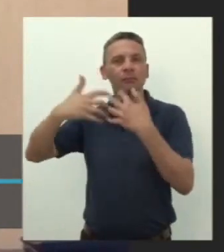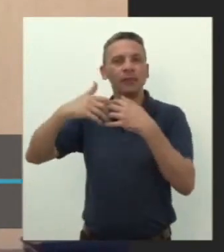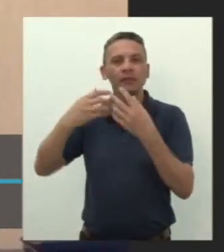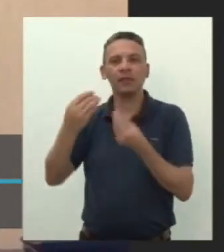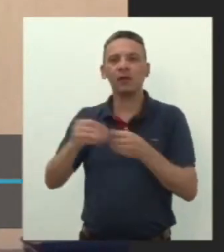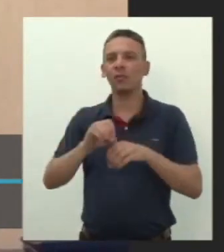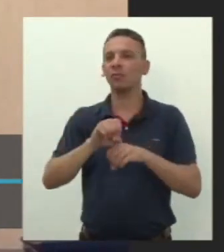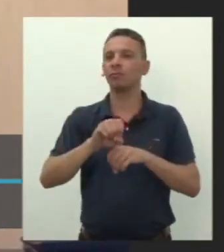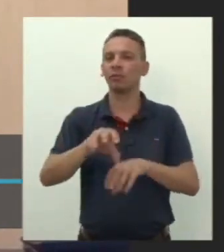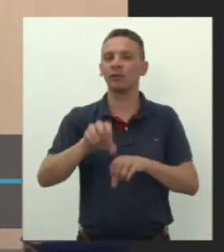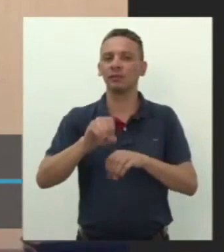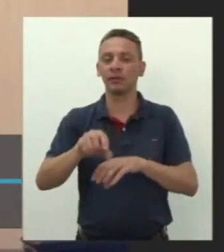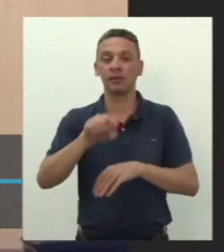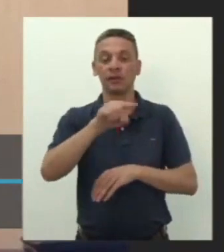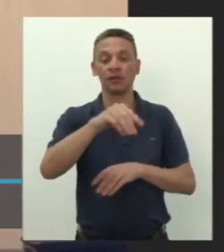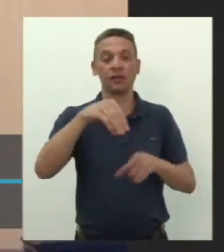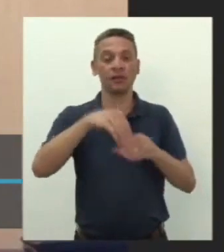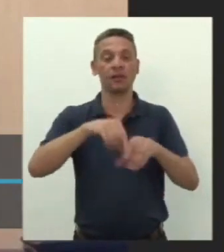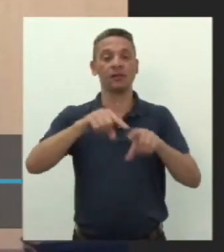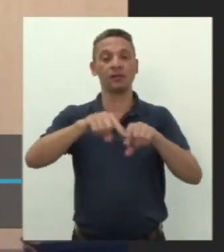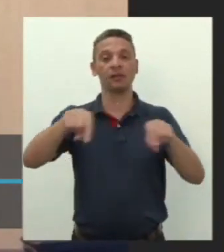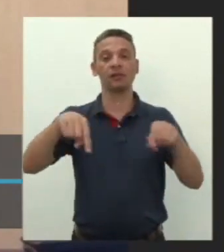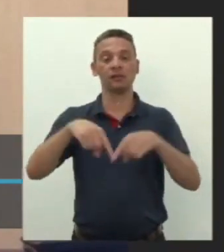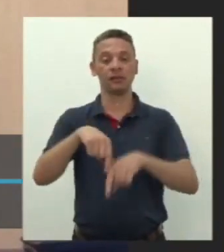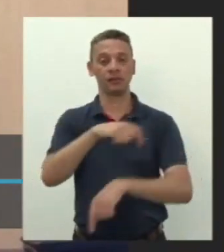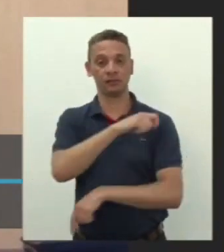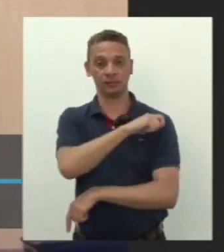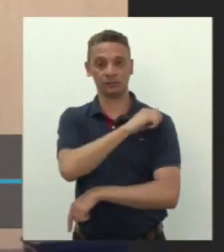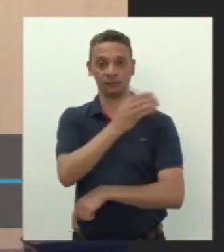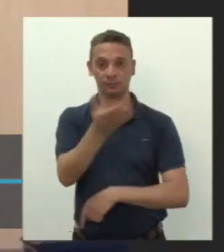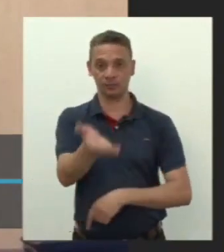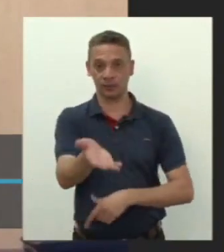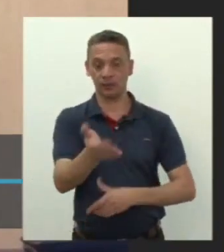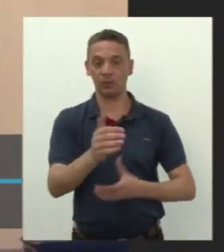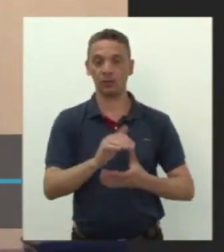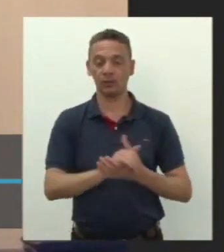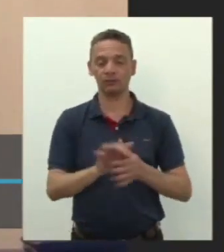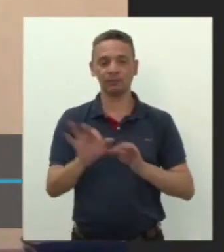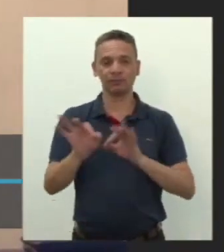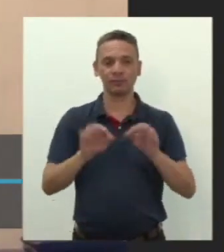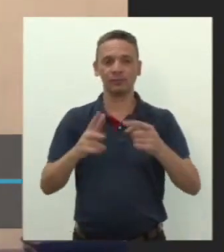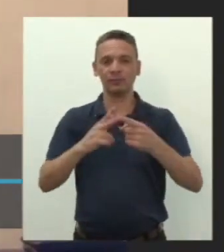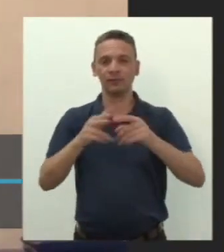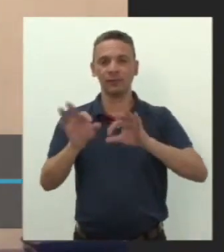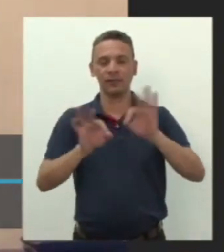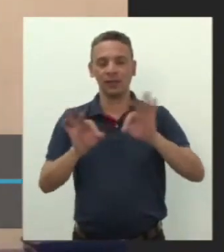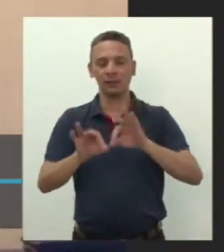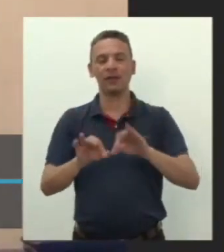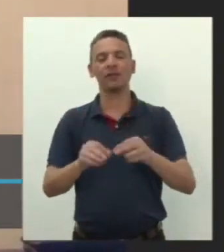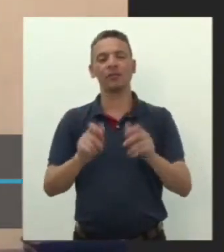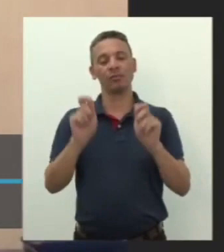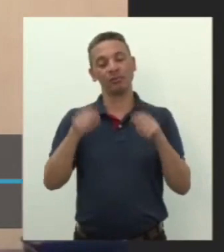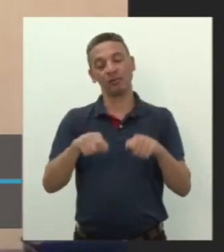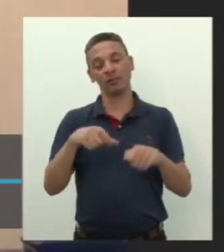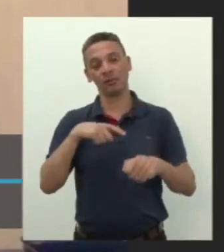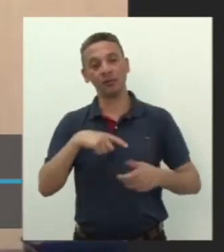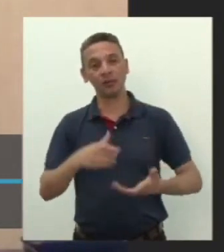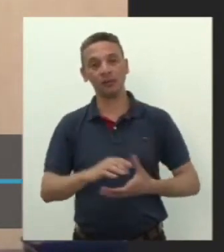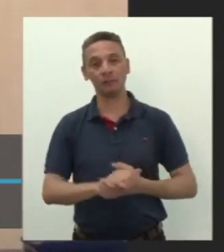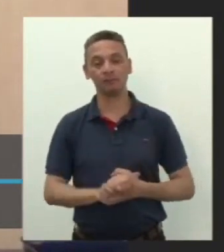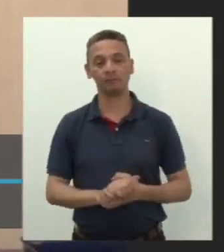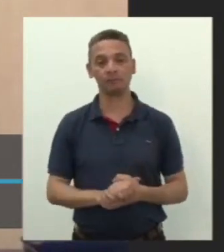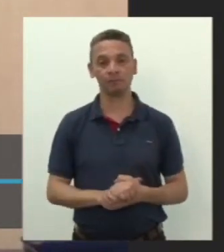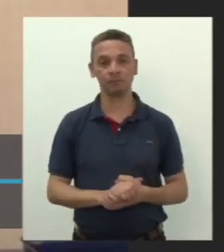os direcionamentos que o professor pode dar nessas aulas com essas ferramentas assíncronas e síncronas, né?